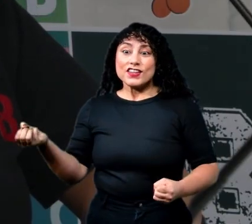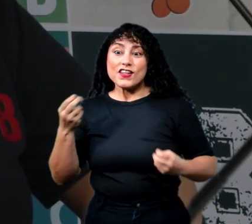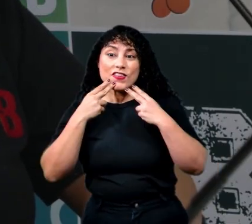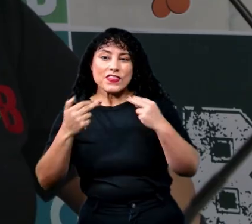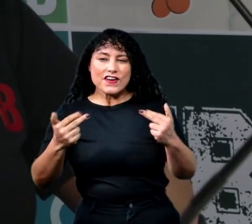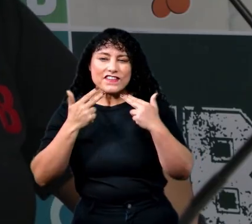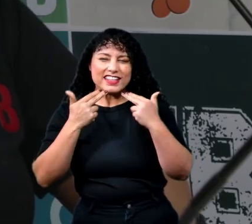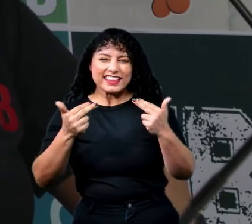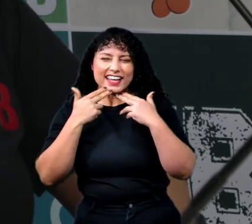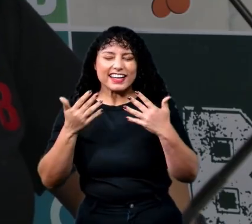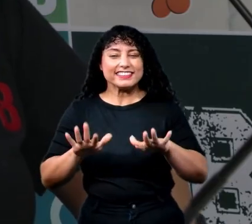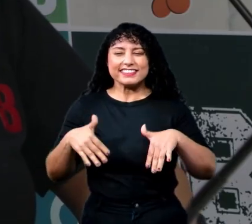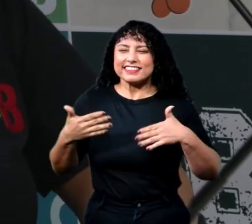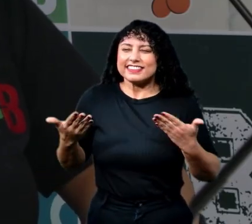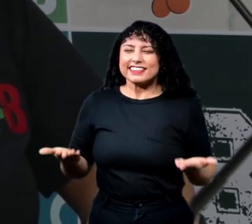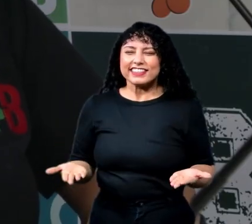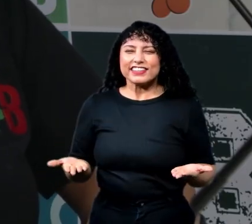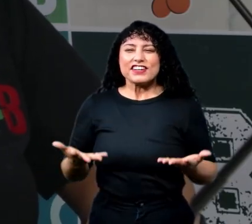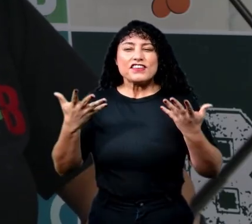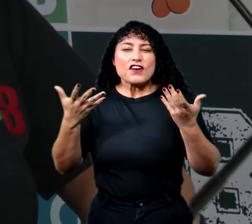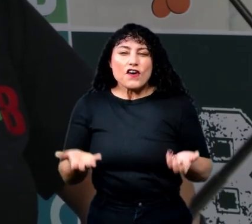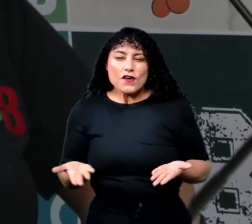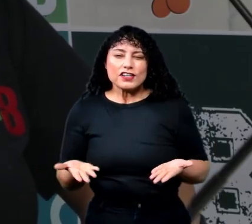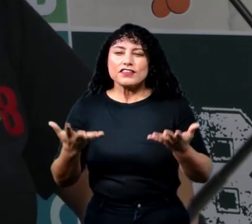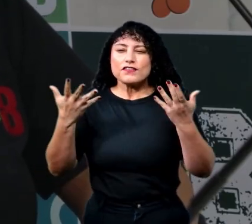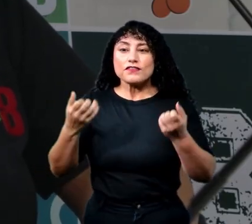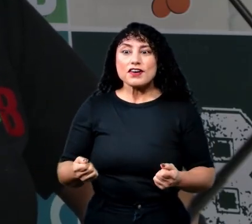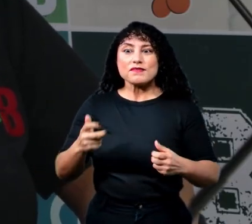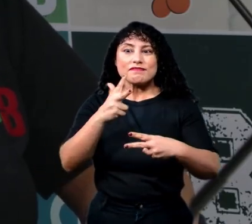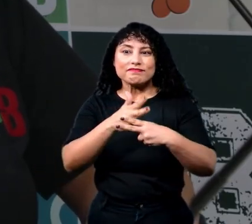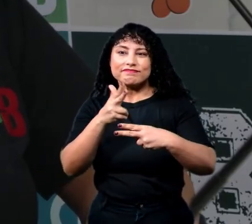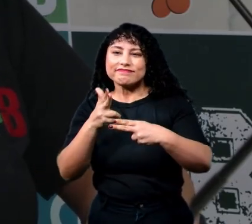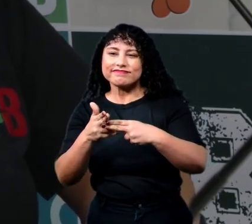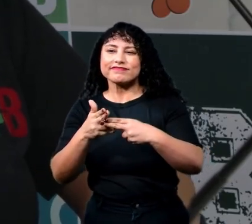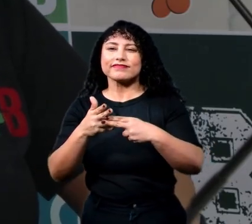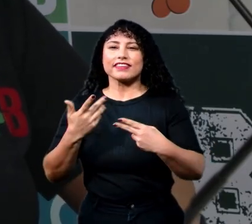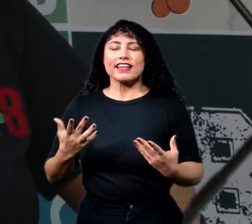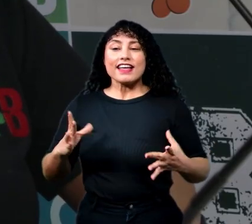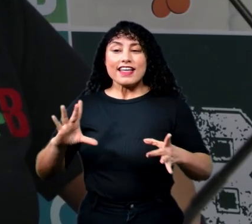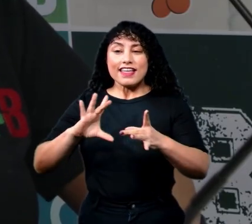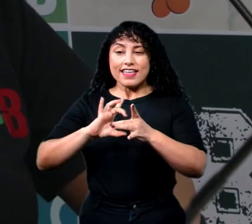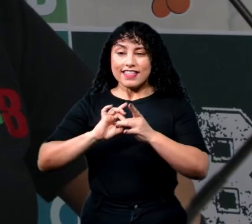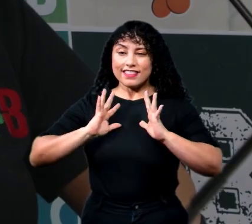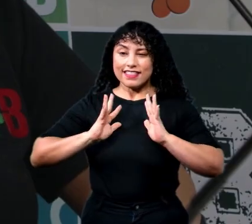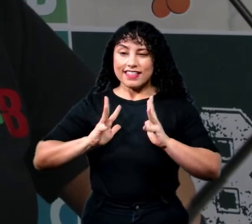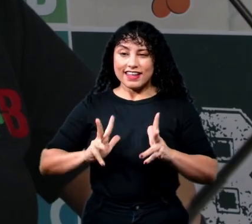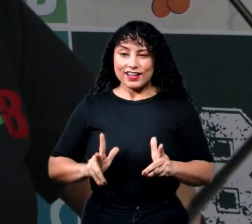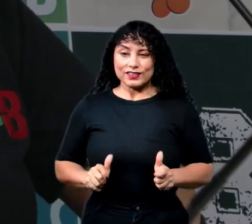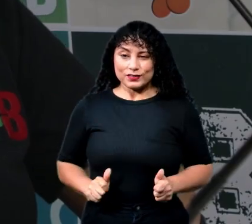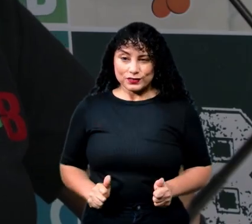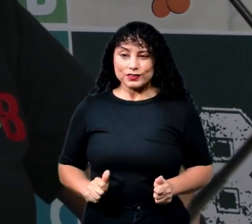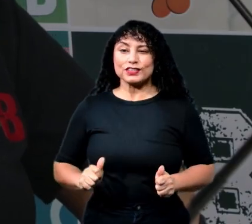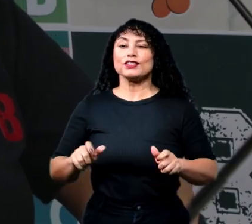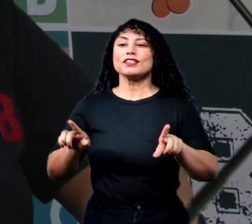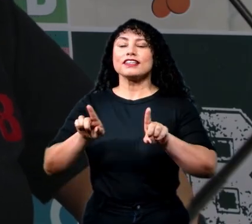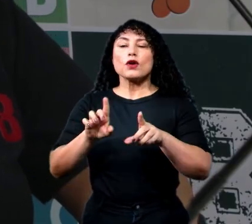atualidades. Bom, hoje nós vamos fazer mais um episódio da série Integritude, Integridade com